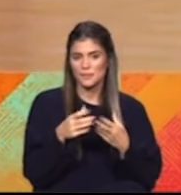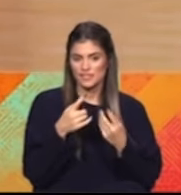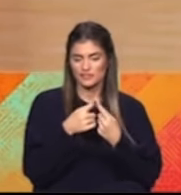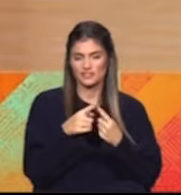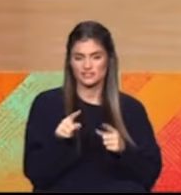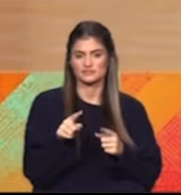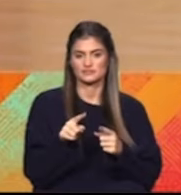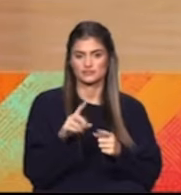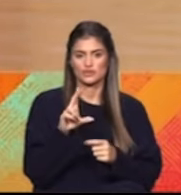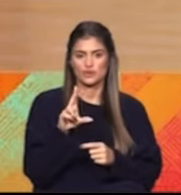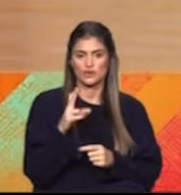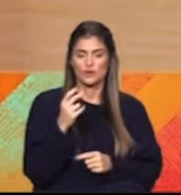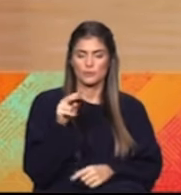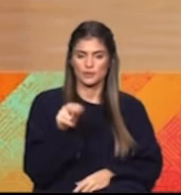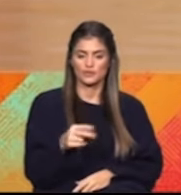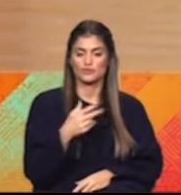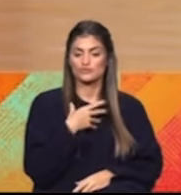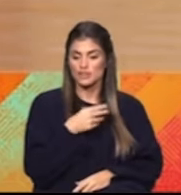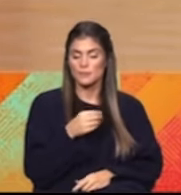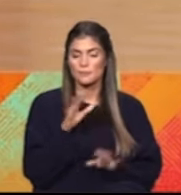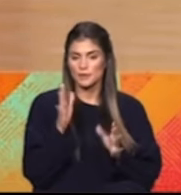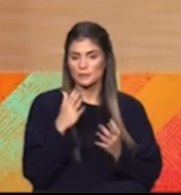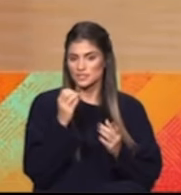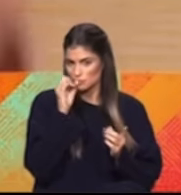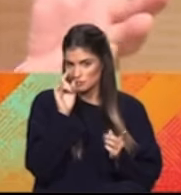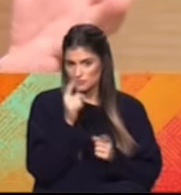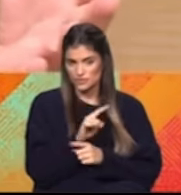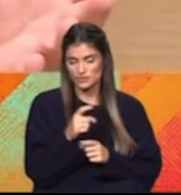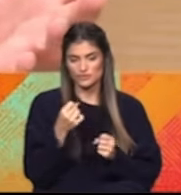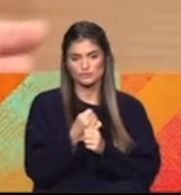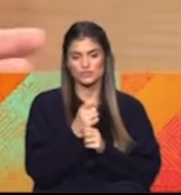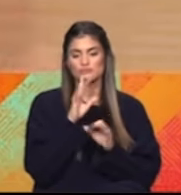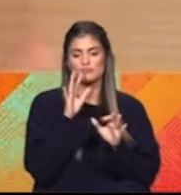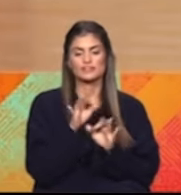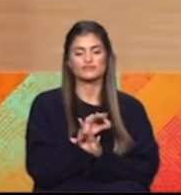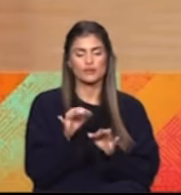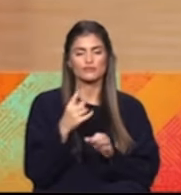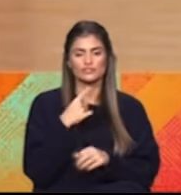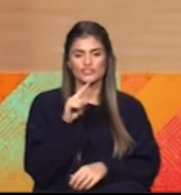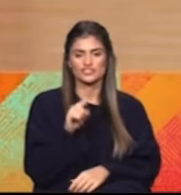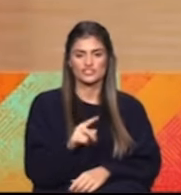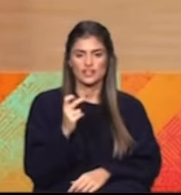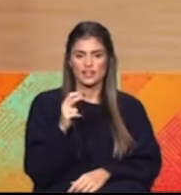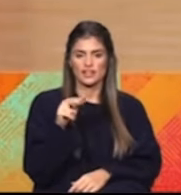diferente. Ruben, gostei muito. Parabéns à professora, faz um trabalho excelente. Uma vez mais,